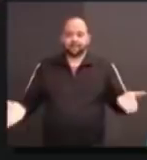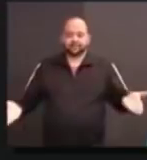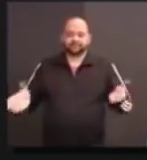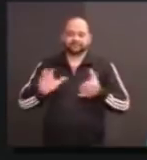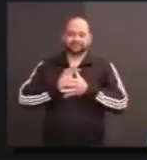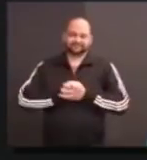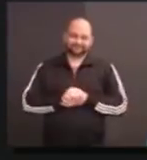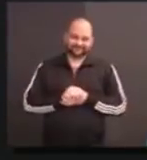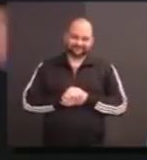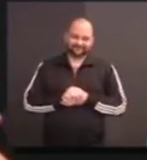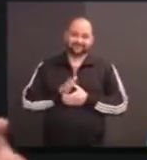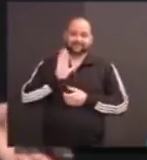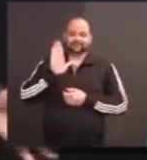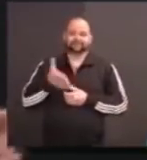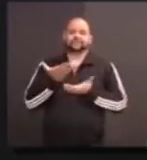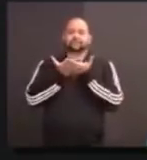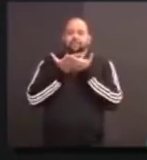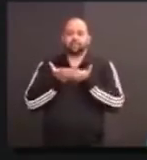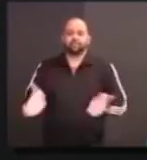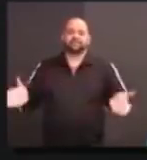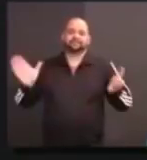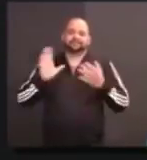Já estão quebrados,